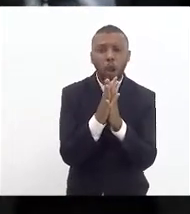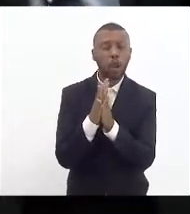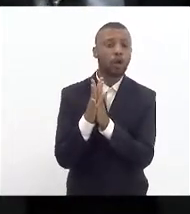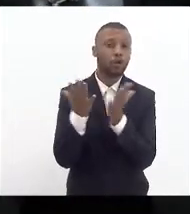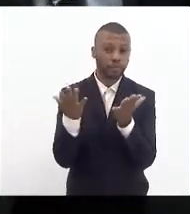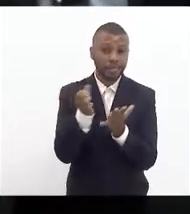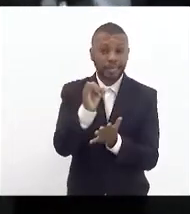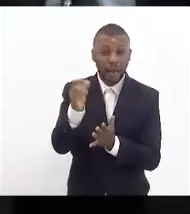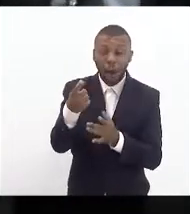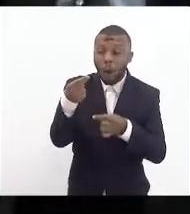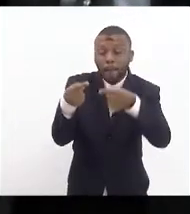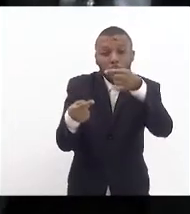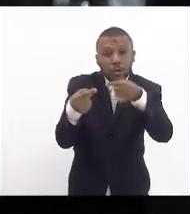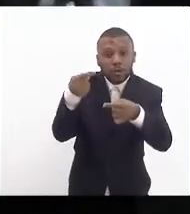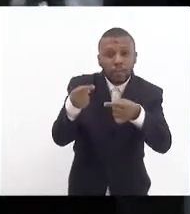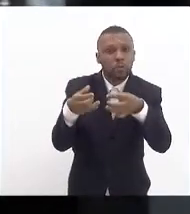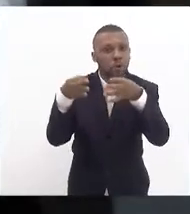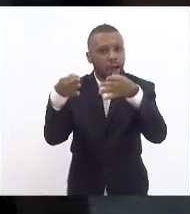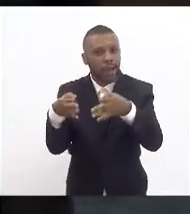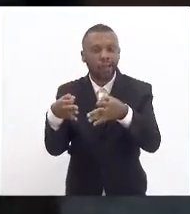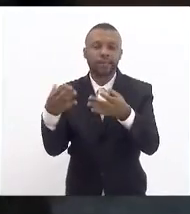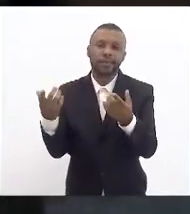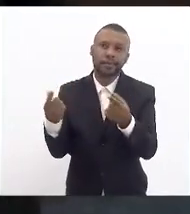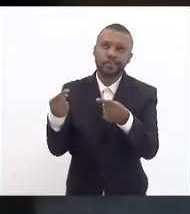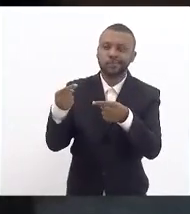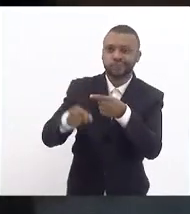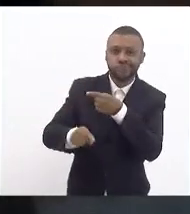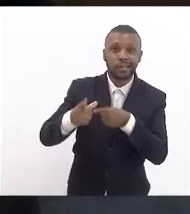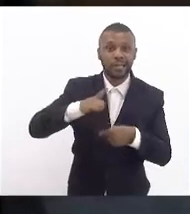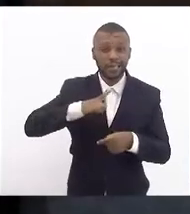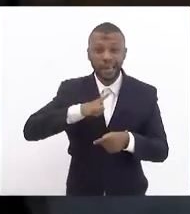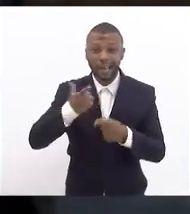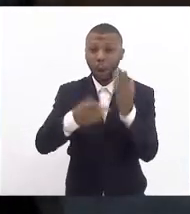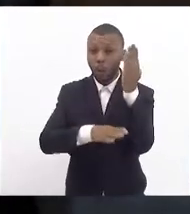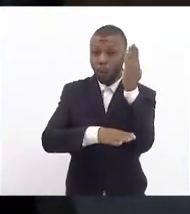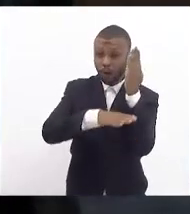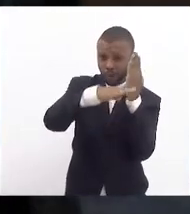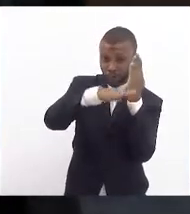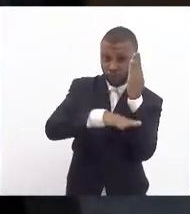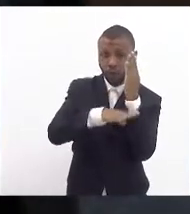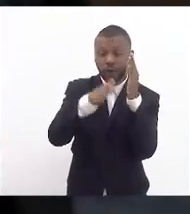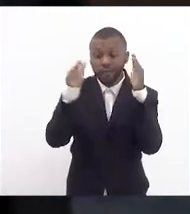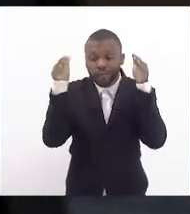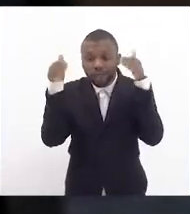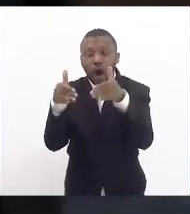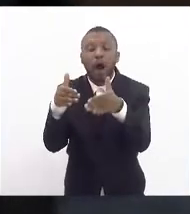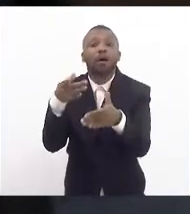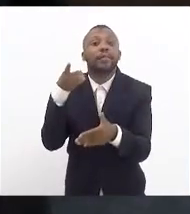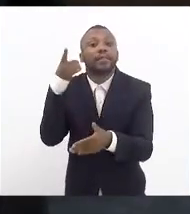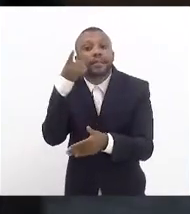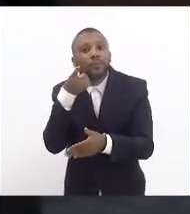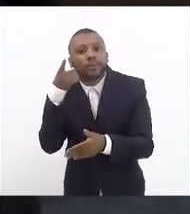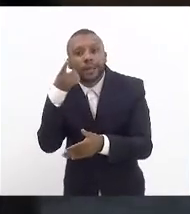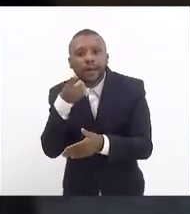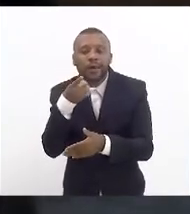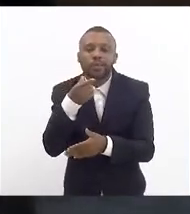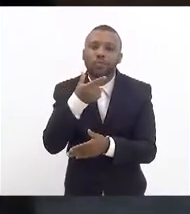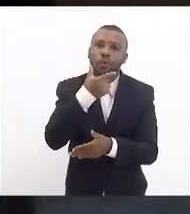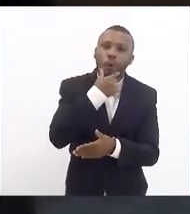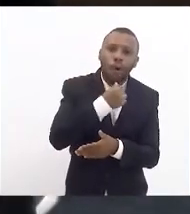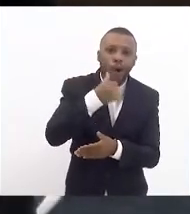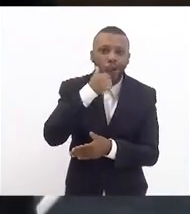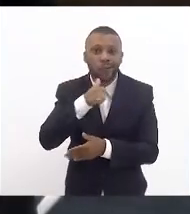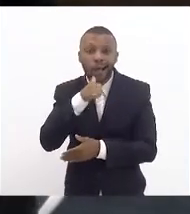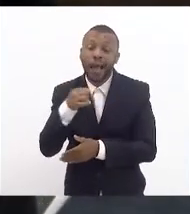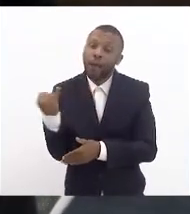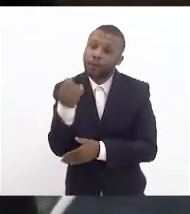que impede que efetivamente se tem um elevador exclusivo de deputados e deputadas para acesso ao plenário, é importante a gente criar esse